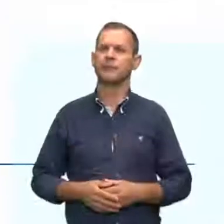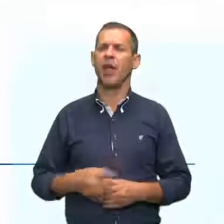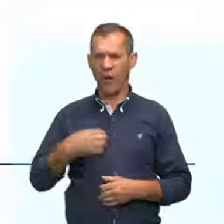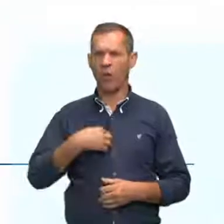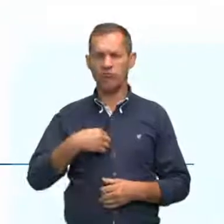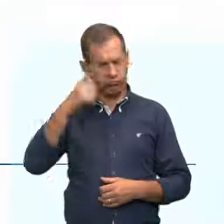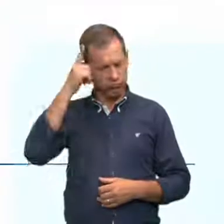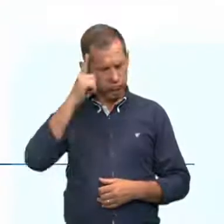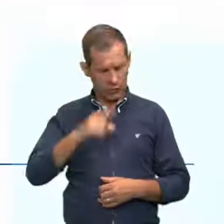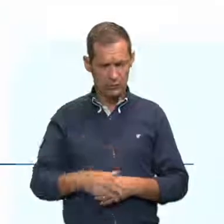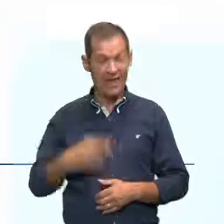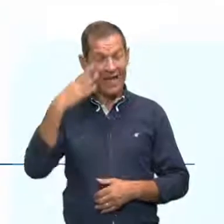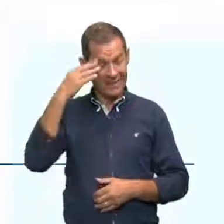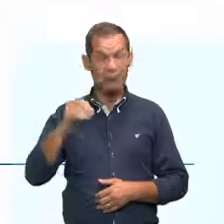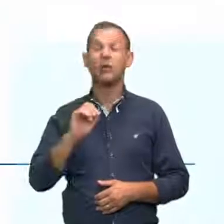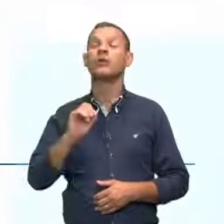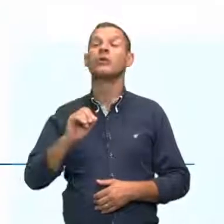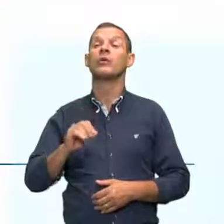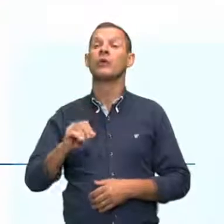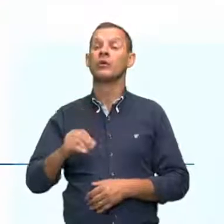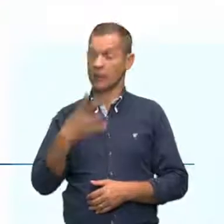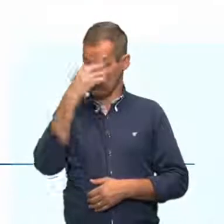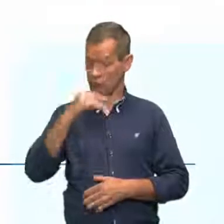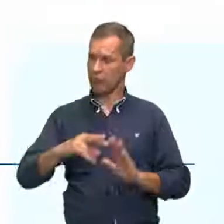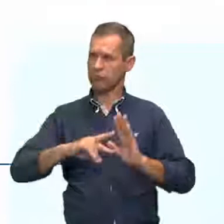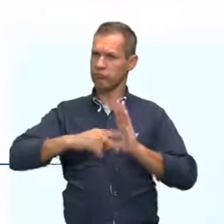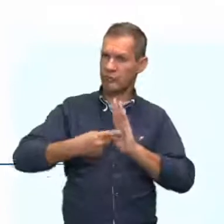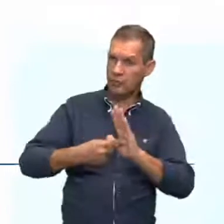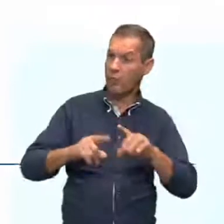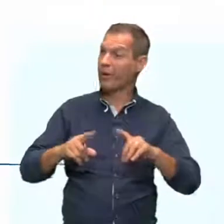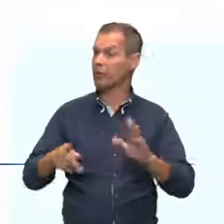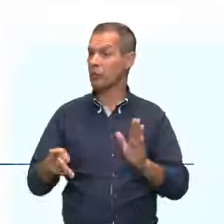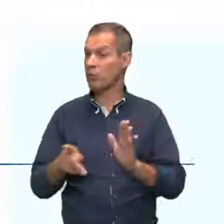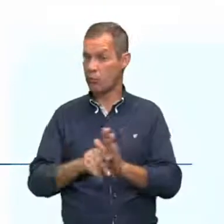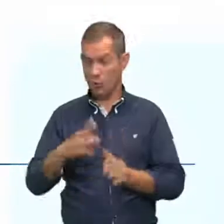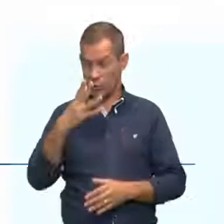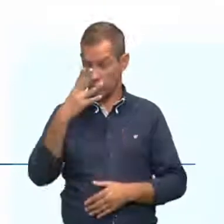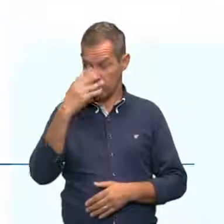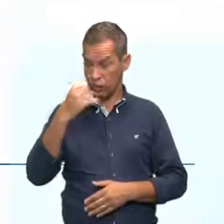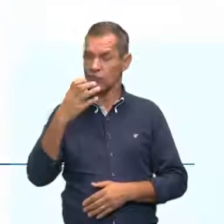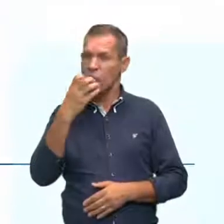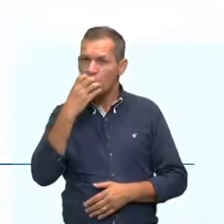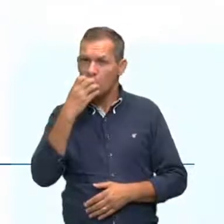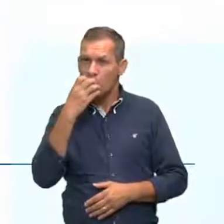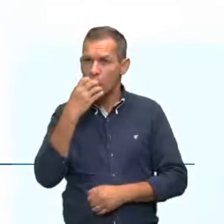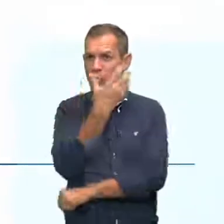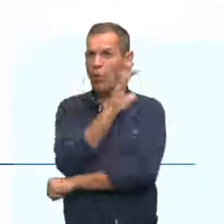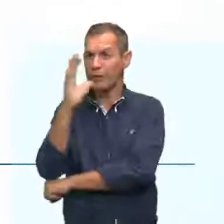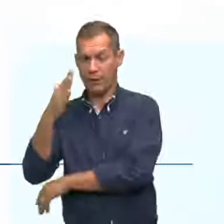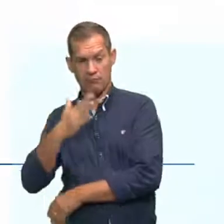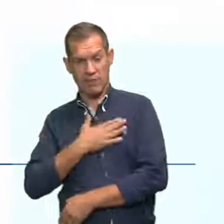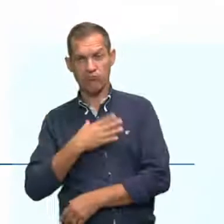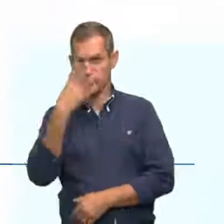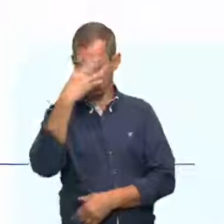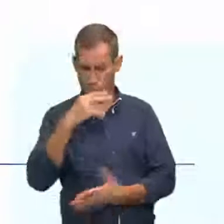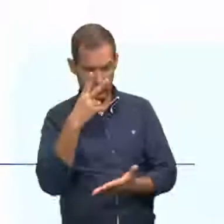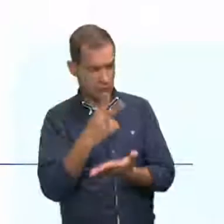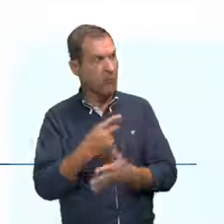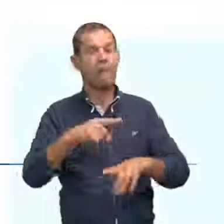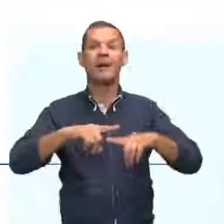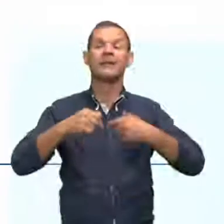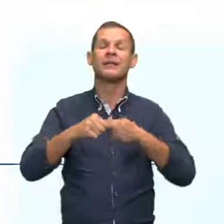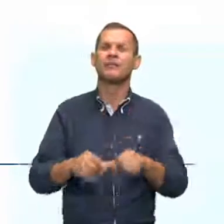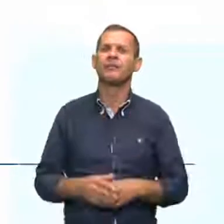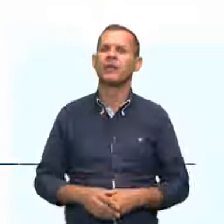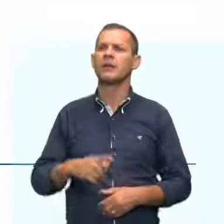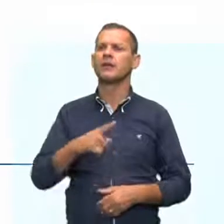eu vou conseguir saber o que aquela foto representa. Não é a foto de um cachorro, não é a foto de uma paisagem, é a minha foto. Então,